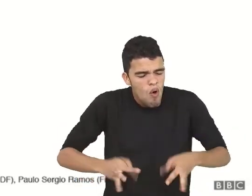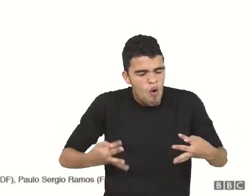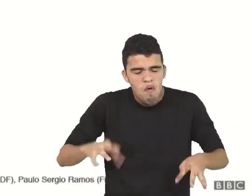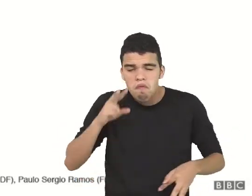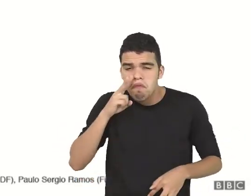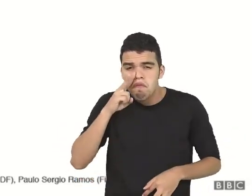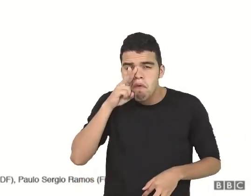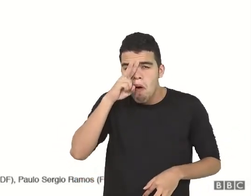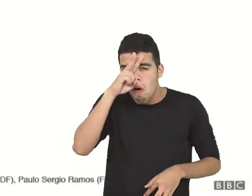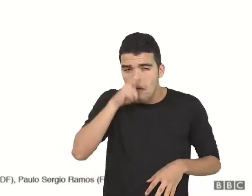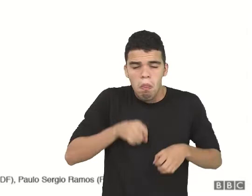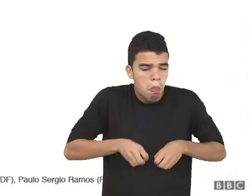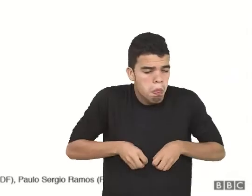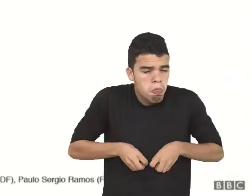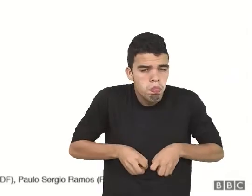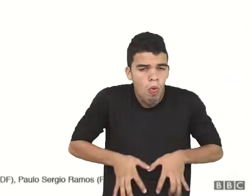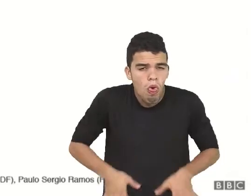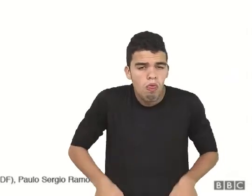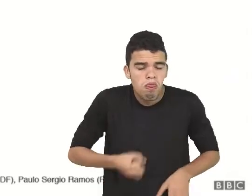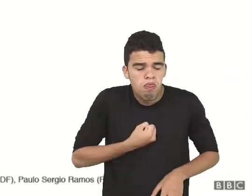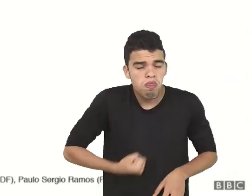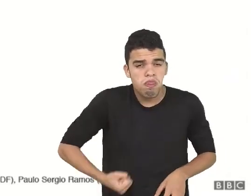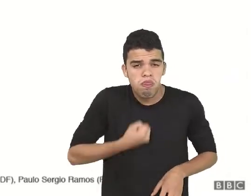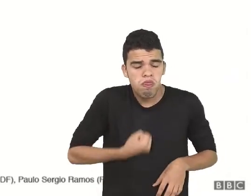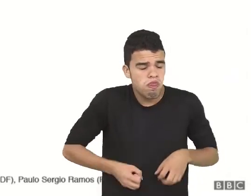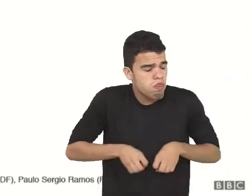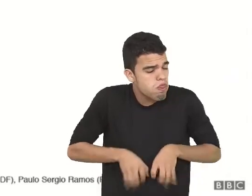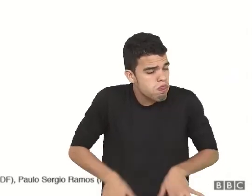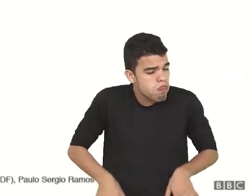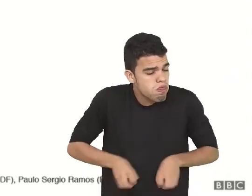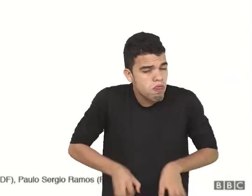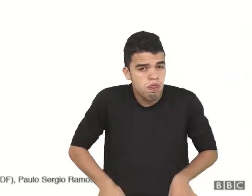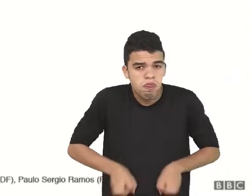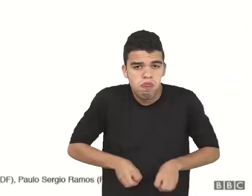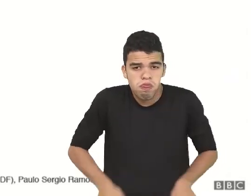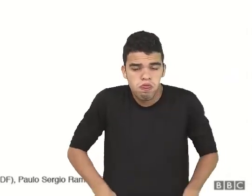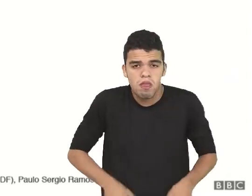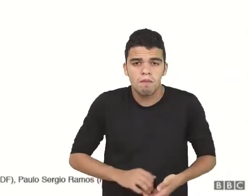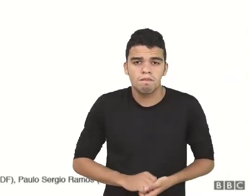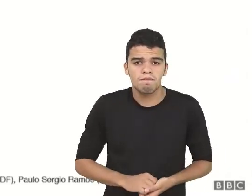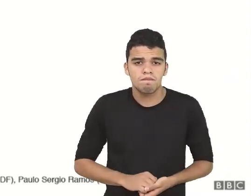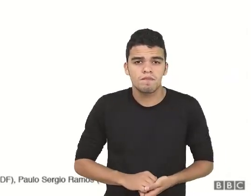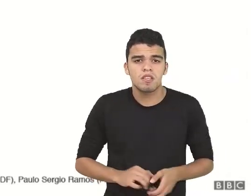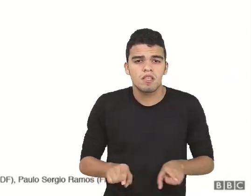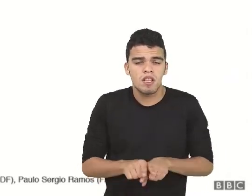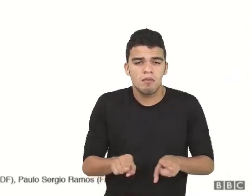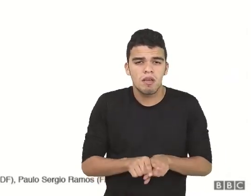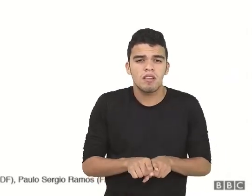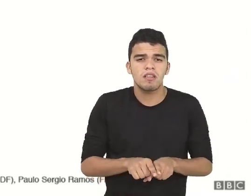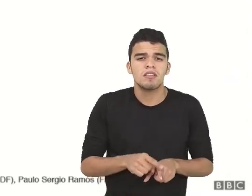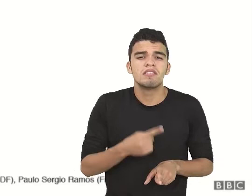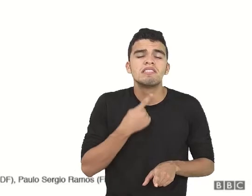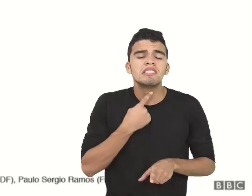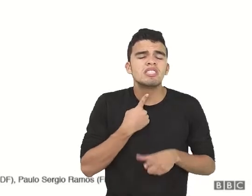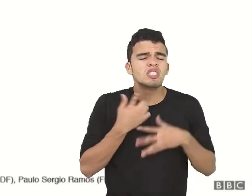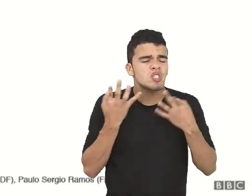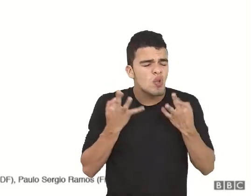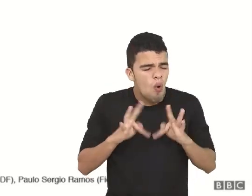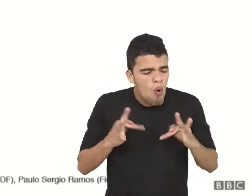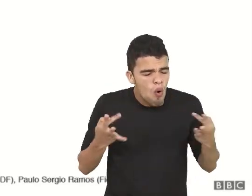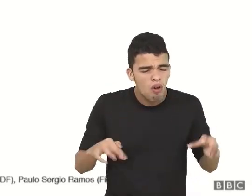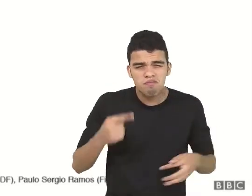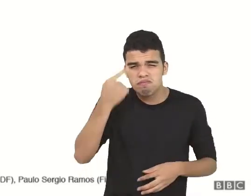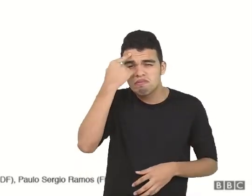diarreias. Você tem uma coriza intensa, uma dor de garganta bem proeminente, bem